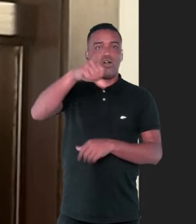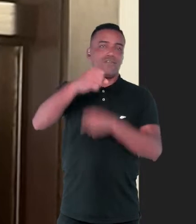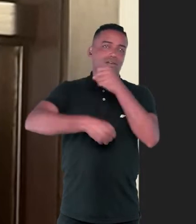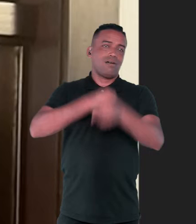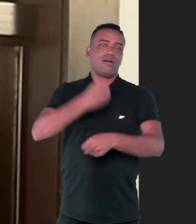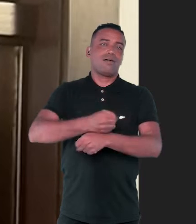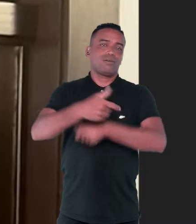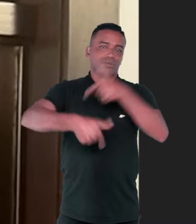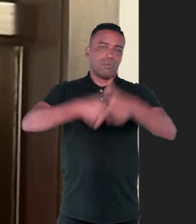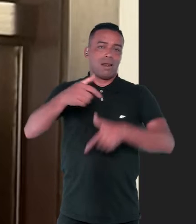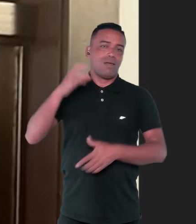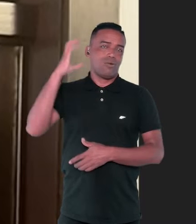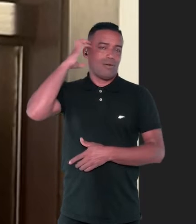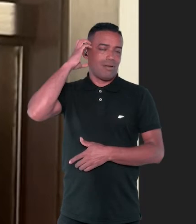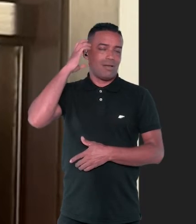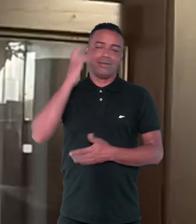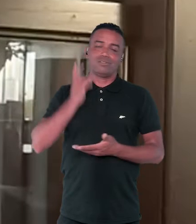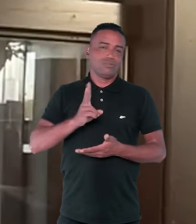estou.